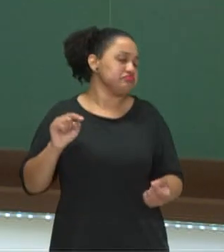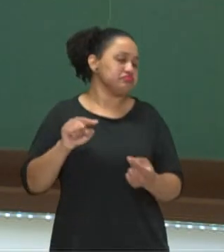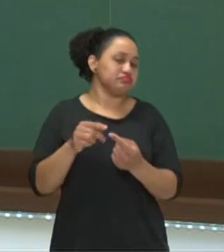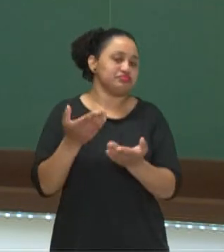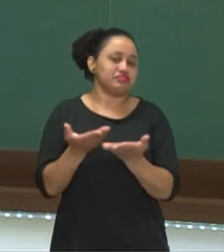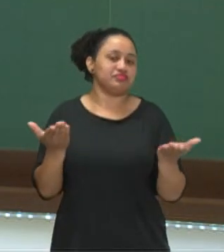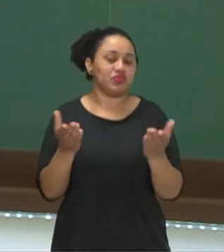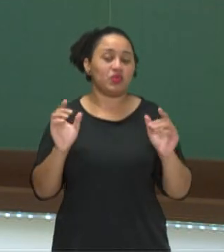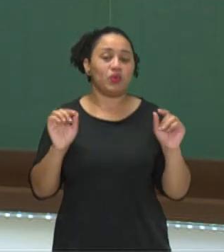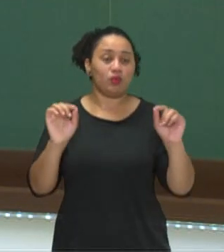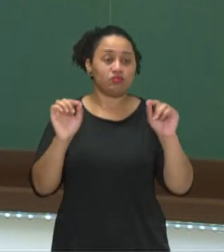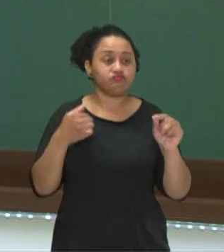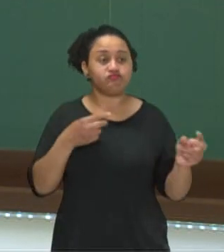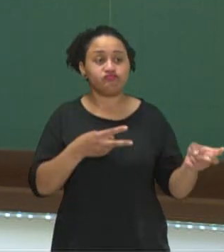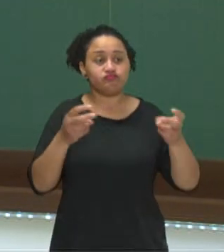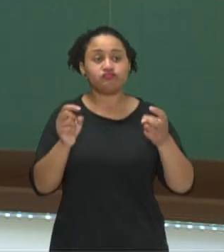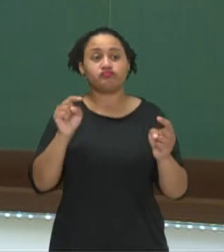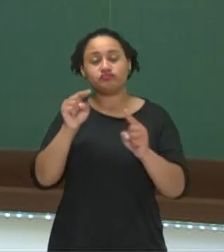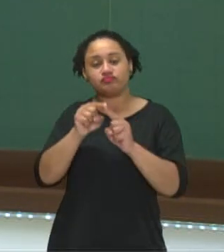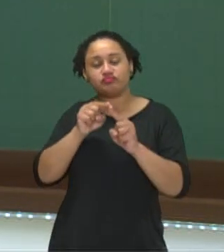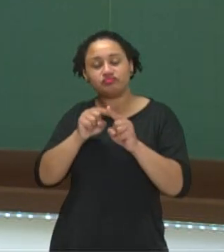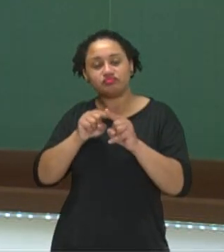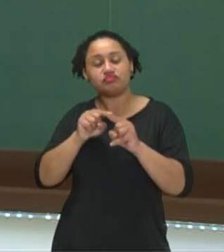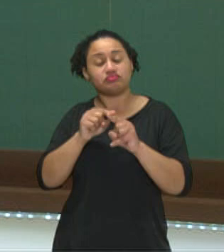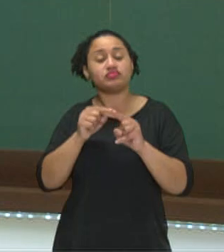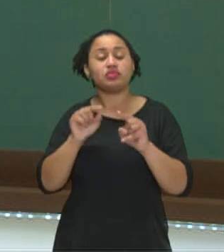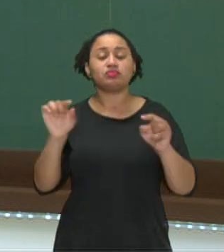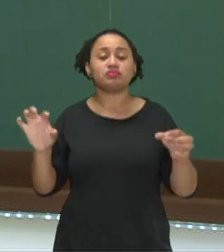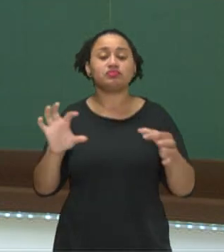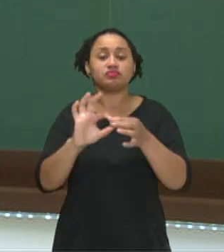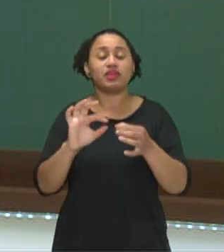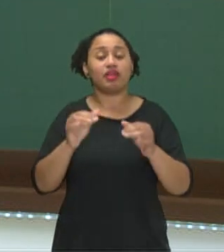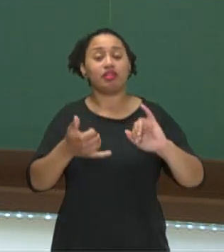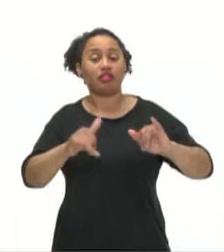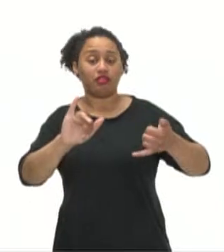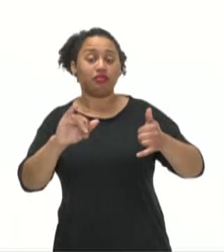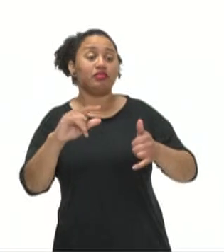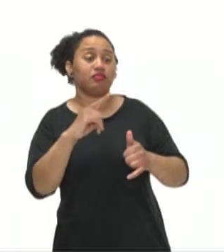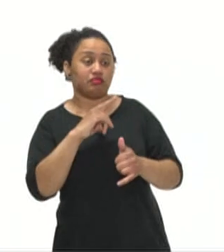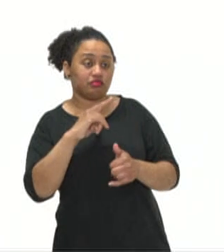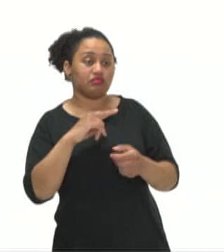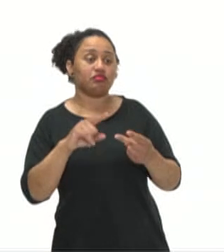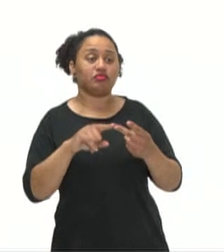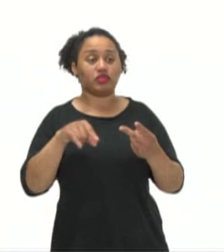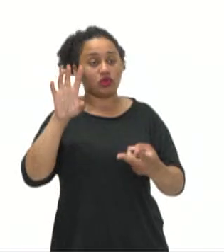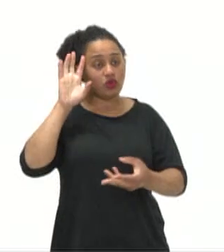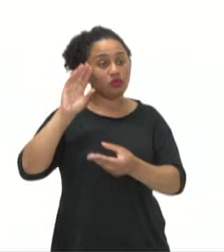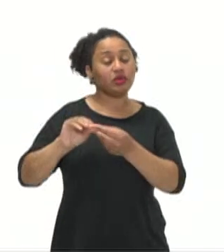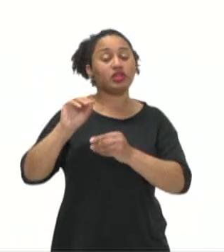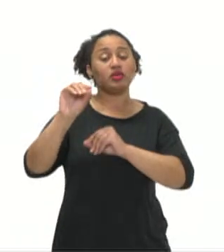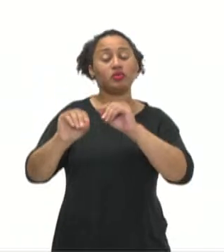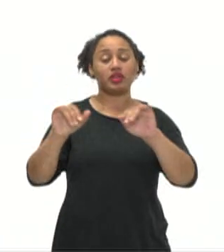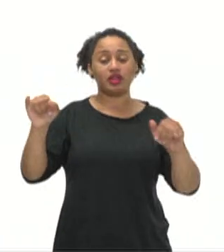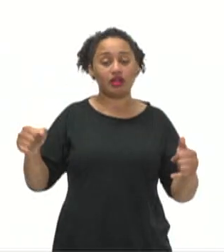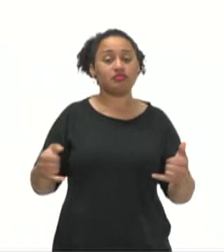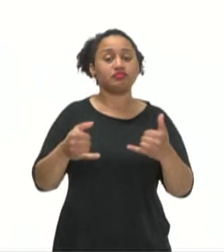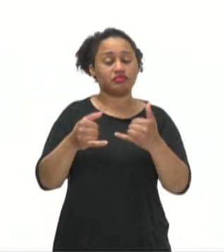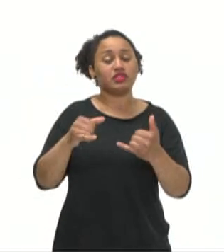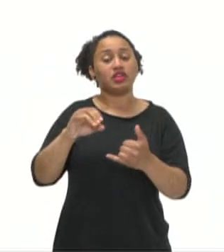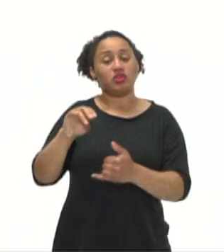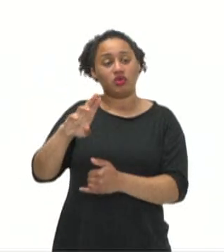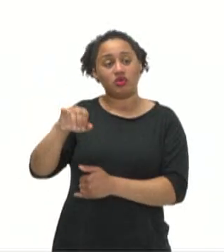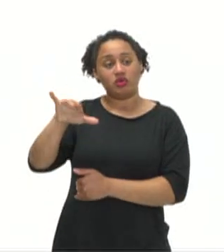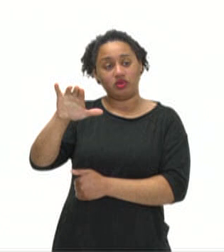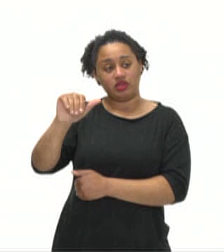hoje: identificar os tipos de ligações químicas existentes, compreender o que são ligações iônicas ou